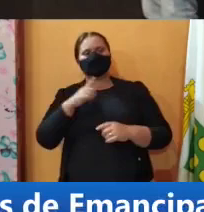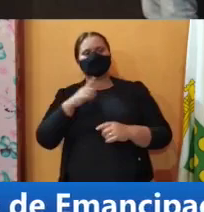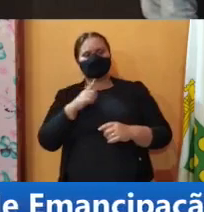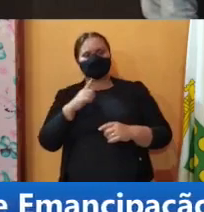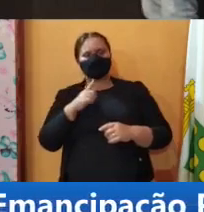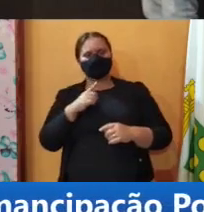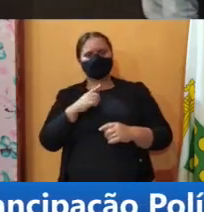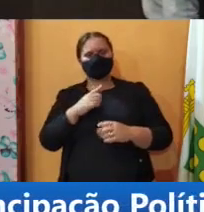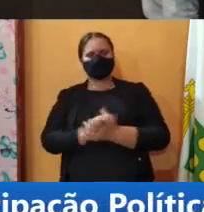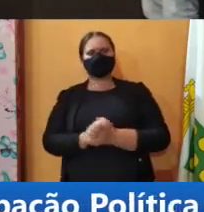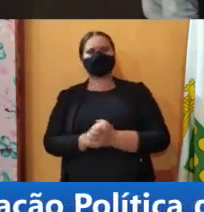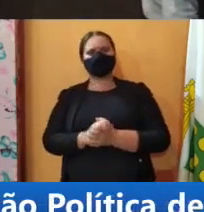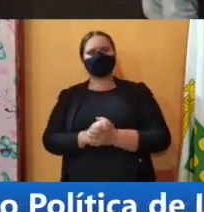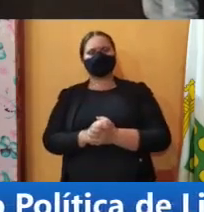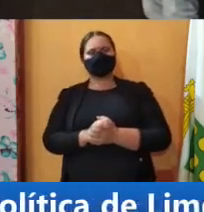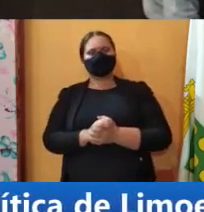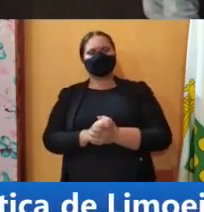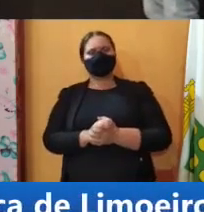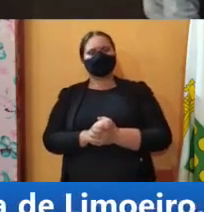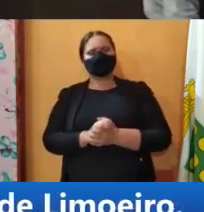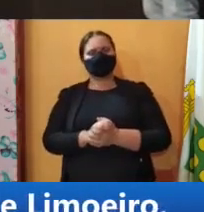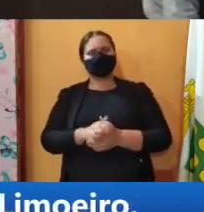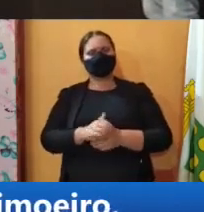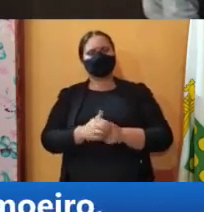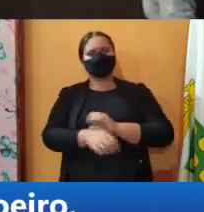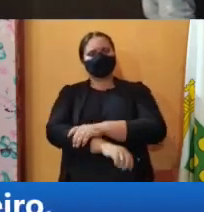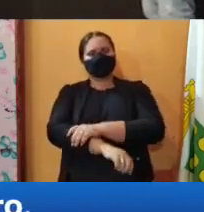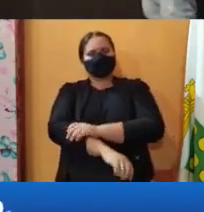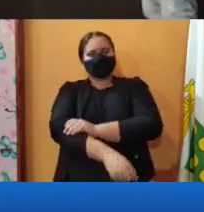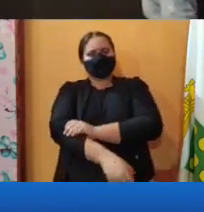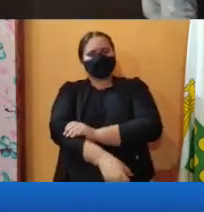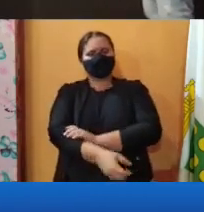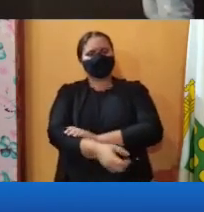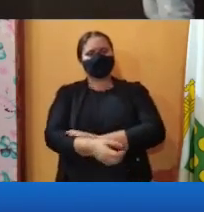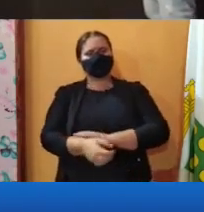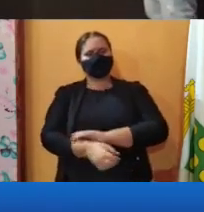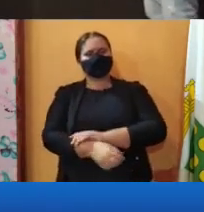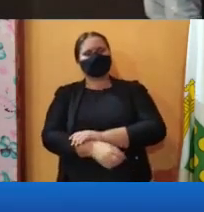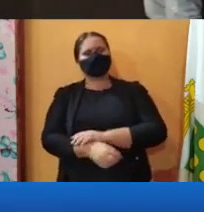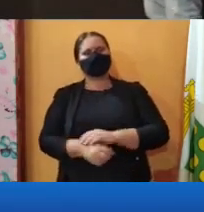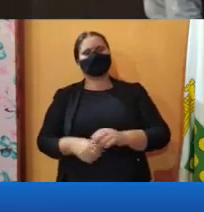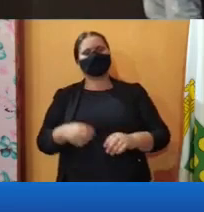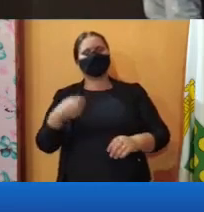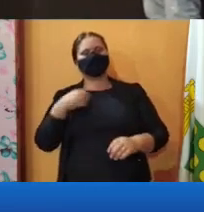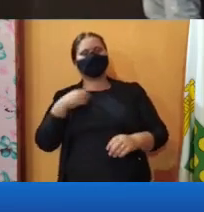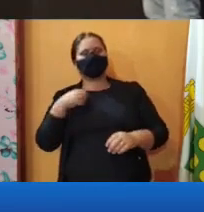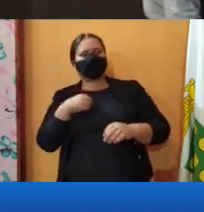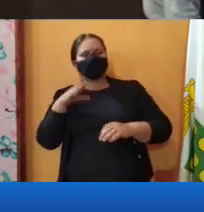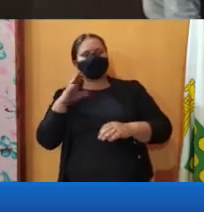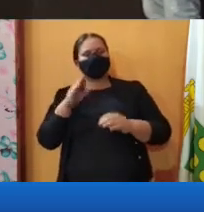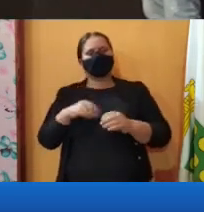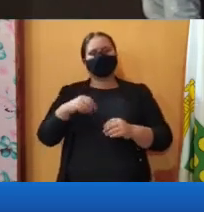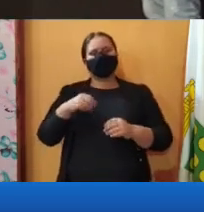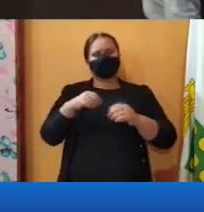aí. A bula papal que tia Dalva guardava no coração dela como se fosse